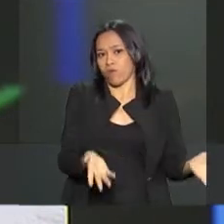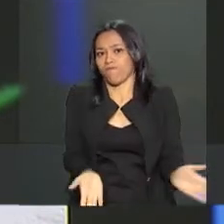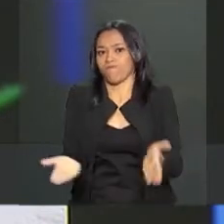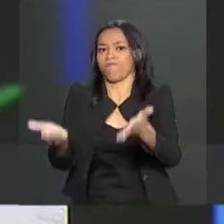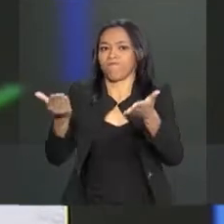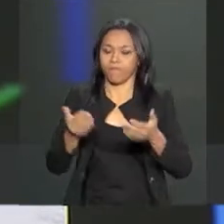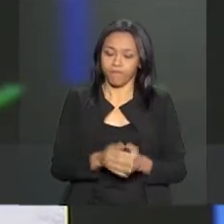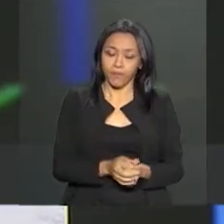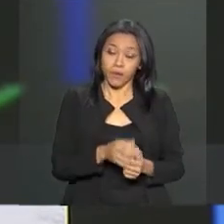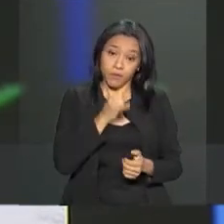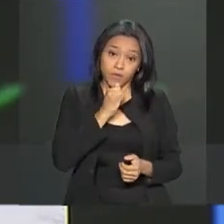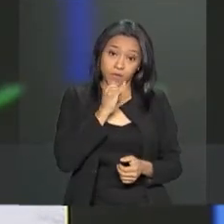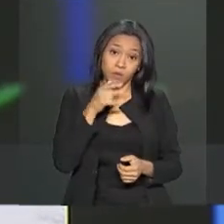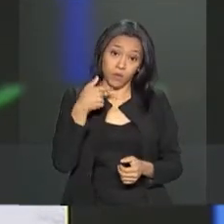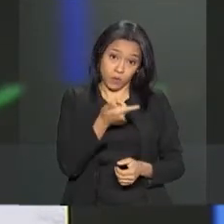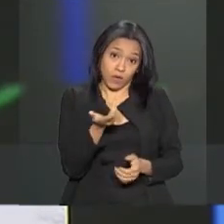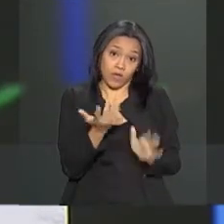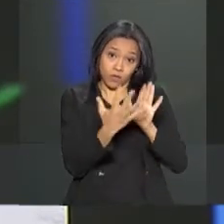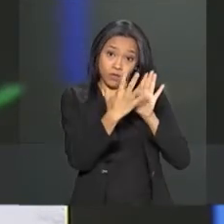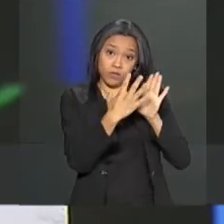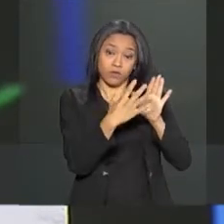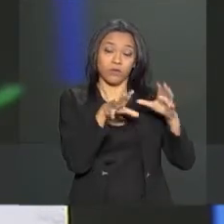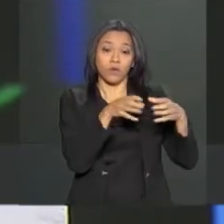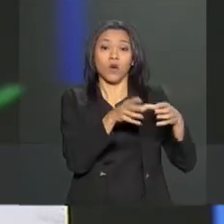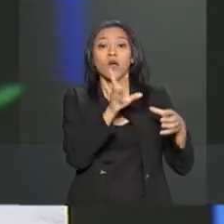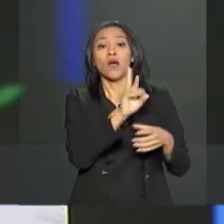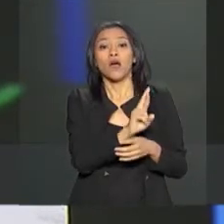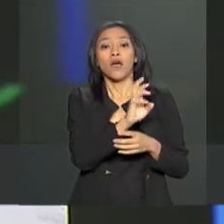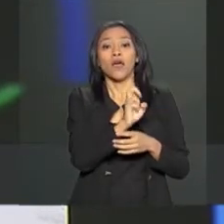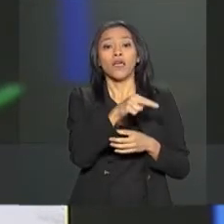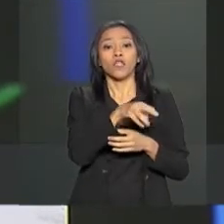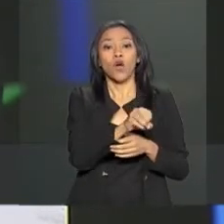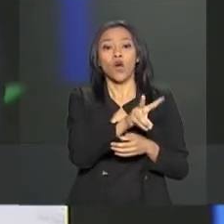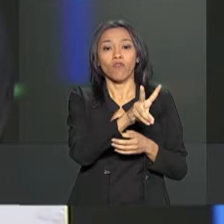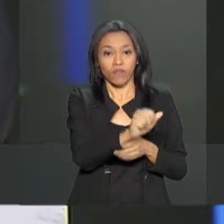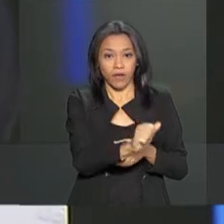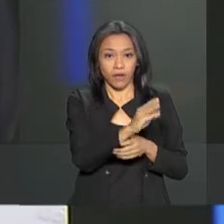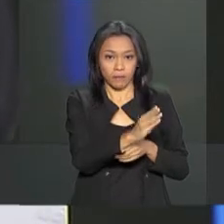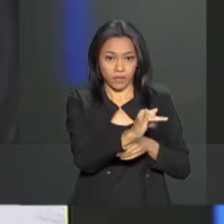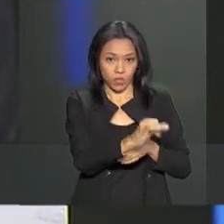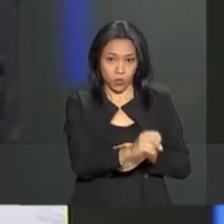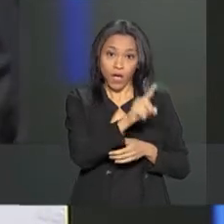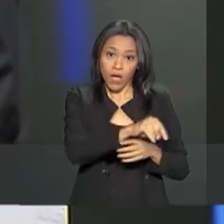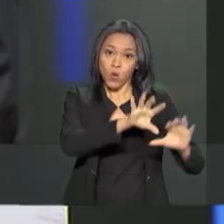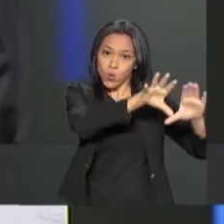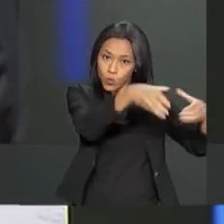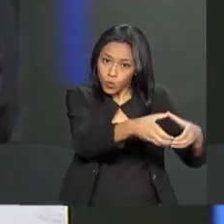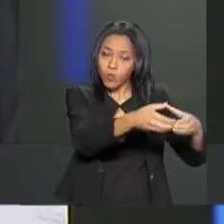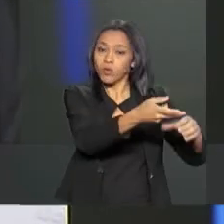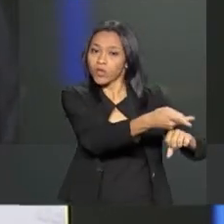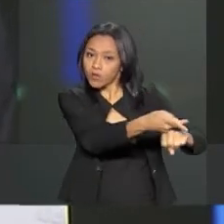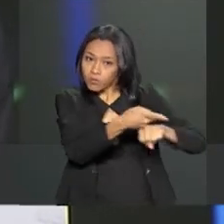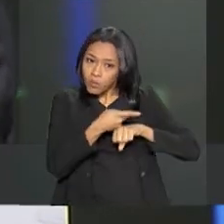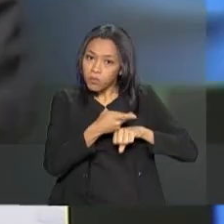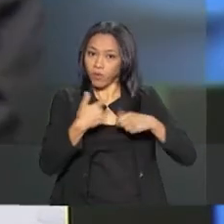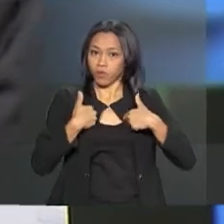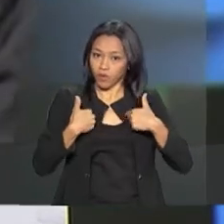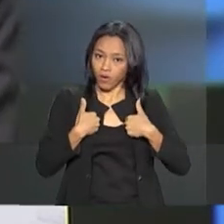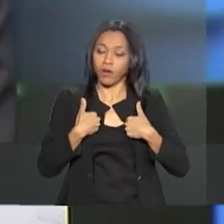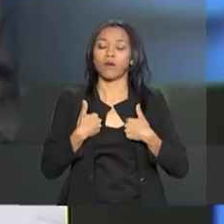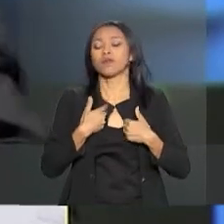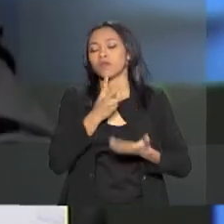do Renova Bio, por aqueles da Data Agro, daqueles que foram permanentemente à minha sala, que